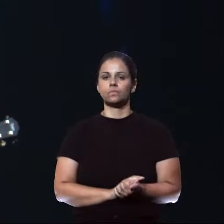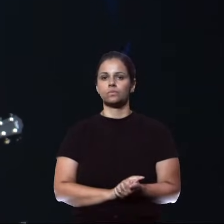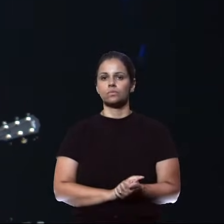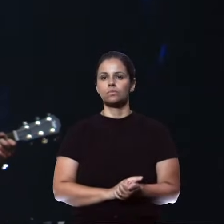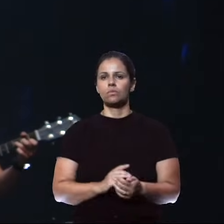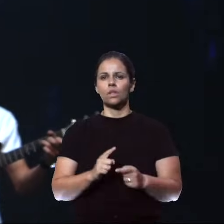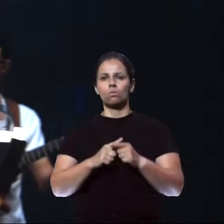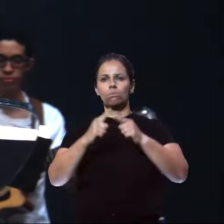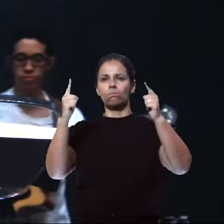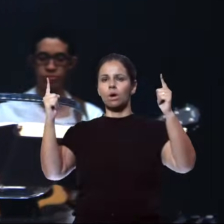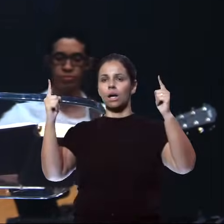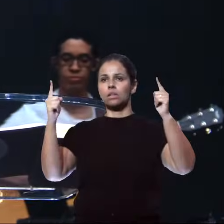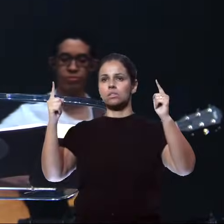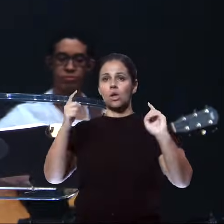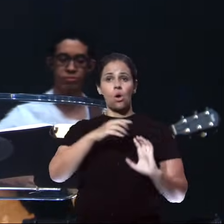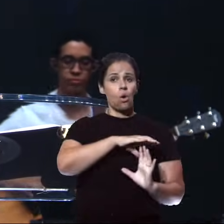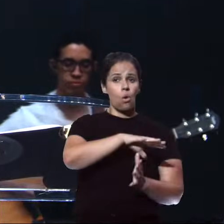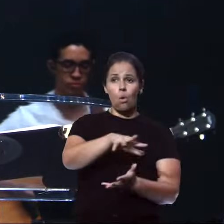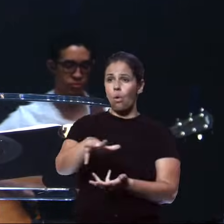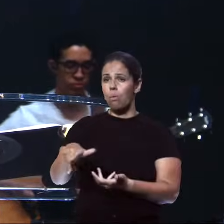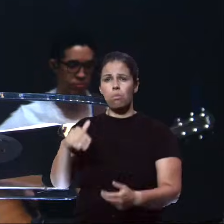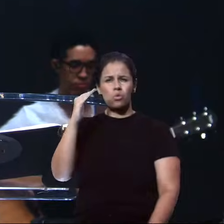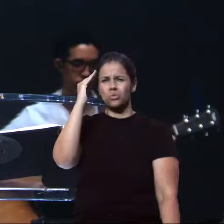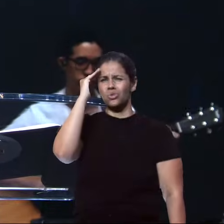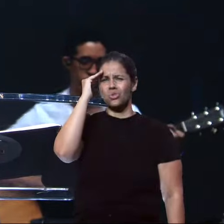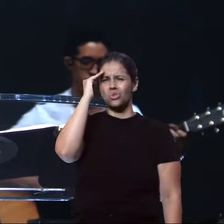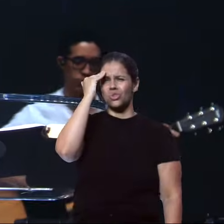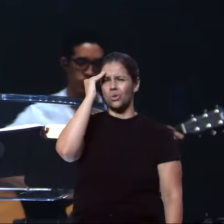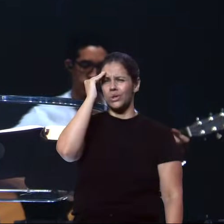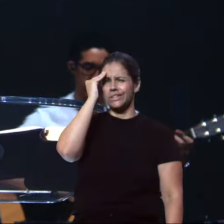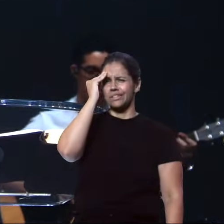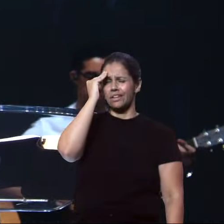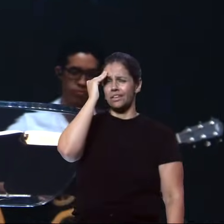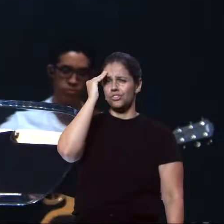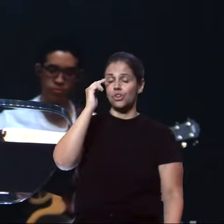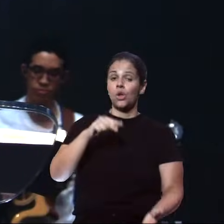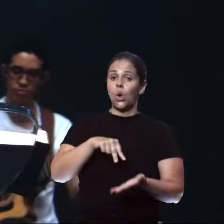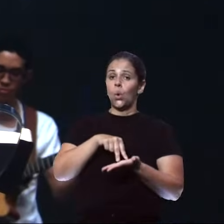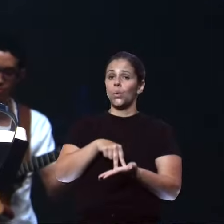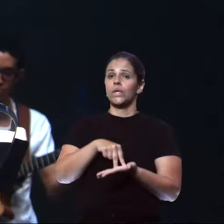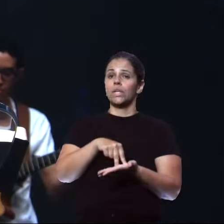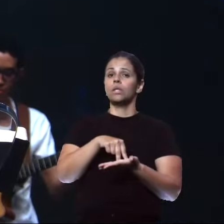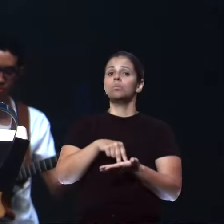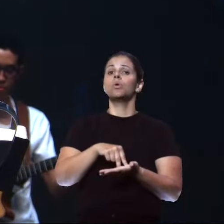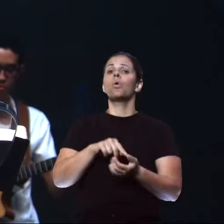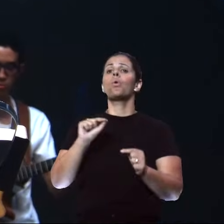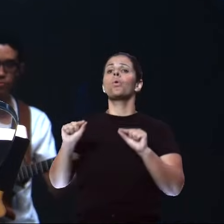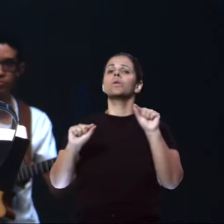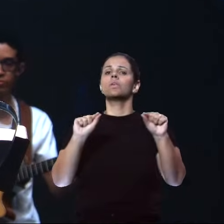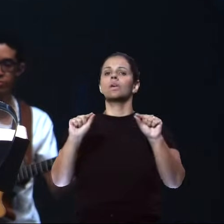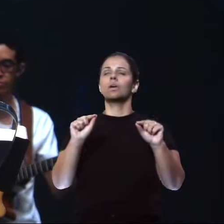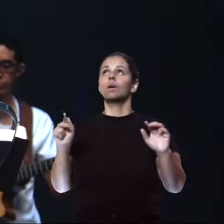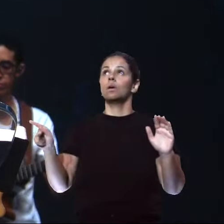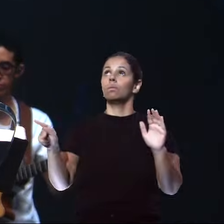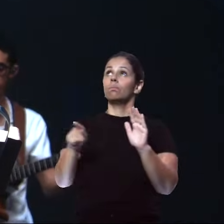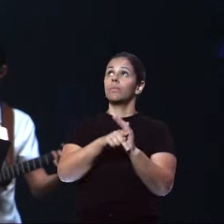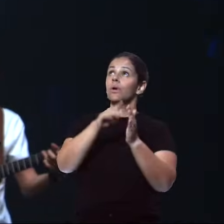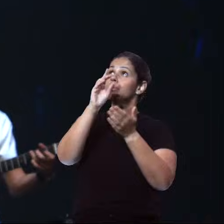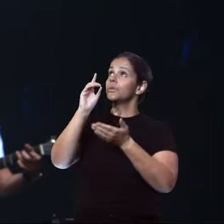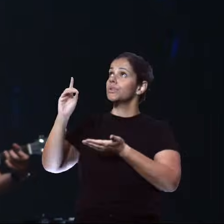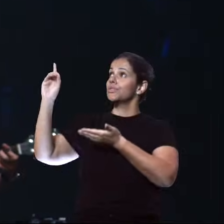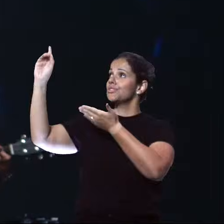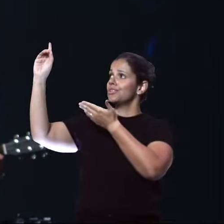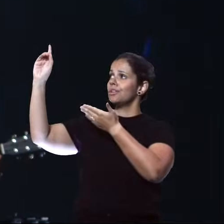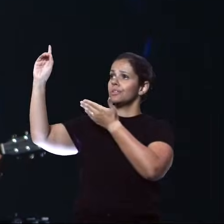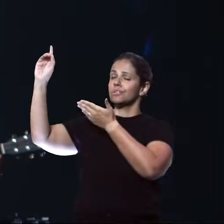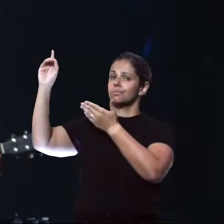Mas para esse mundo falta entender qual é o padrão de equilíbrio divino. Qual é o padrão de equilíbrio